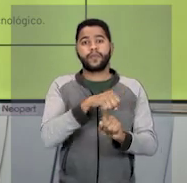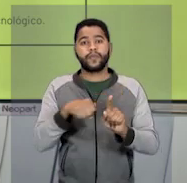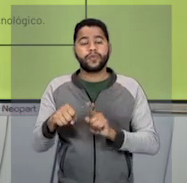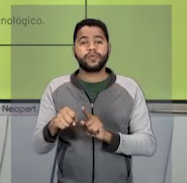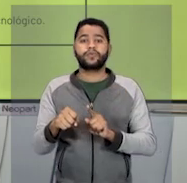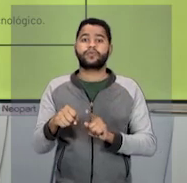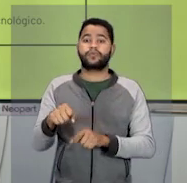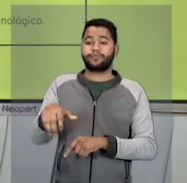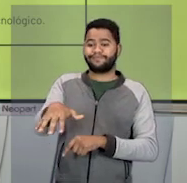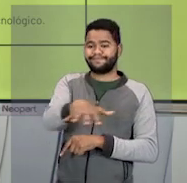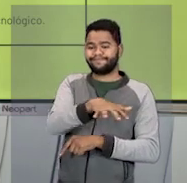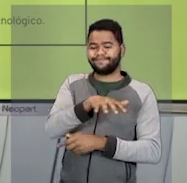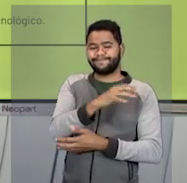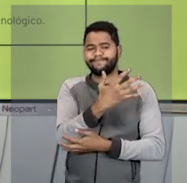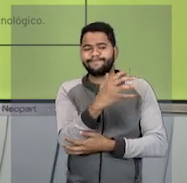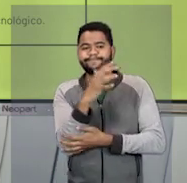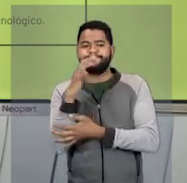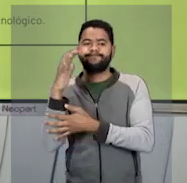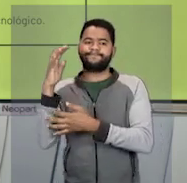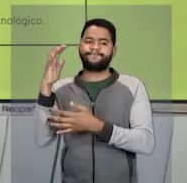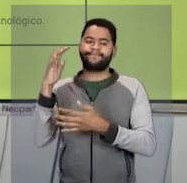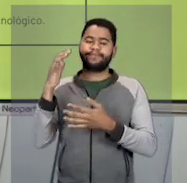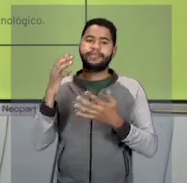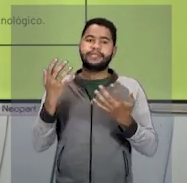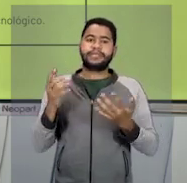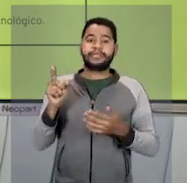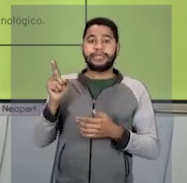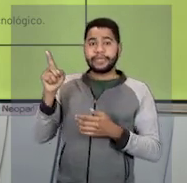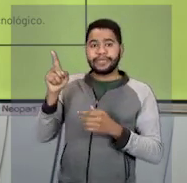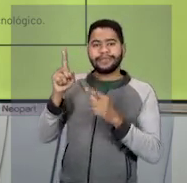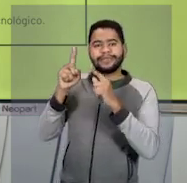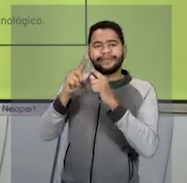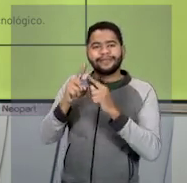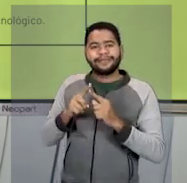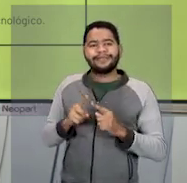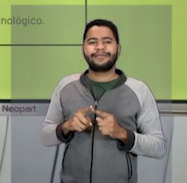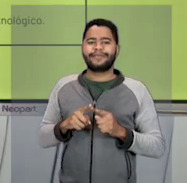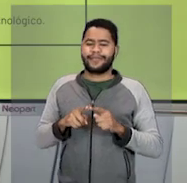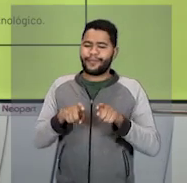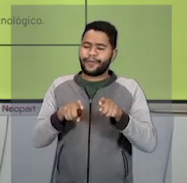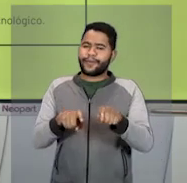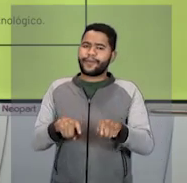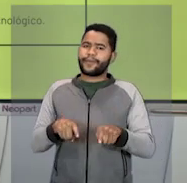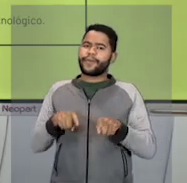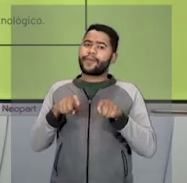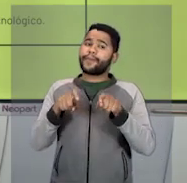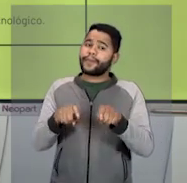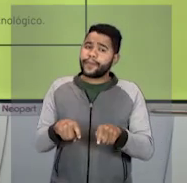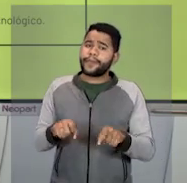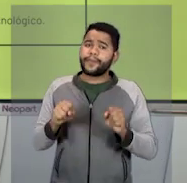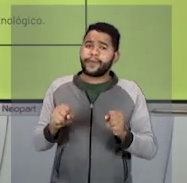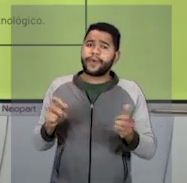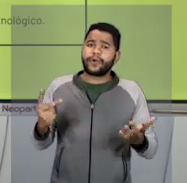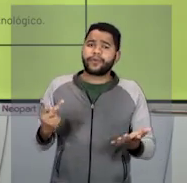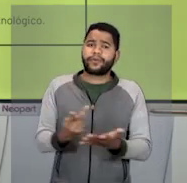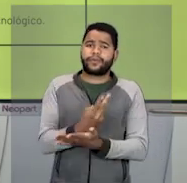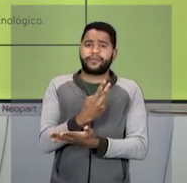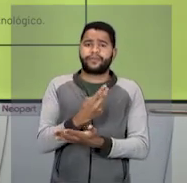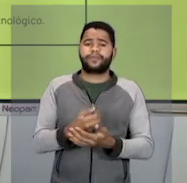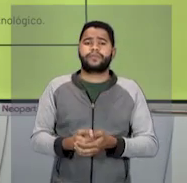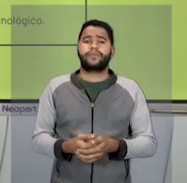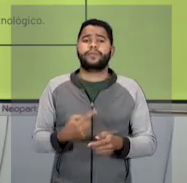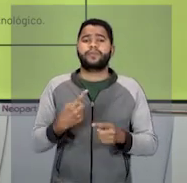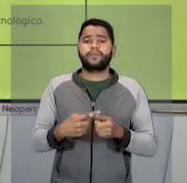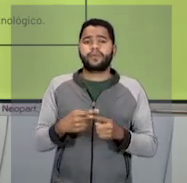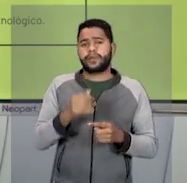e ambientais que esse tipo de agricultura, esse tipo de produção pode ocorrer nessa área, tá? Porque